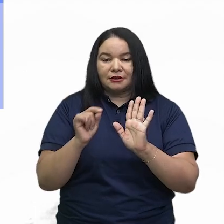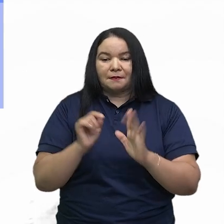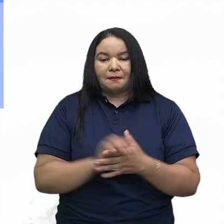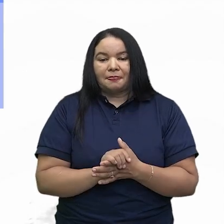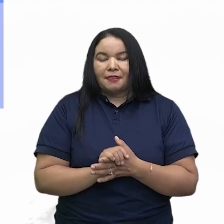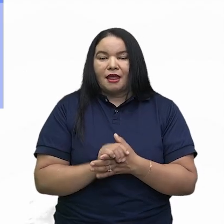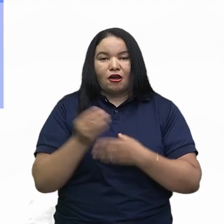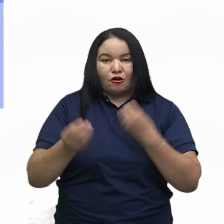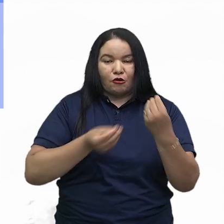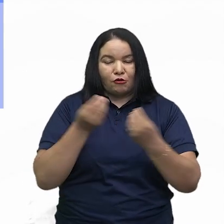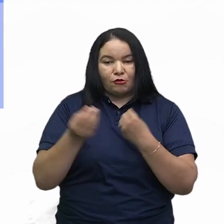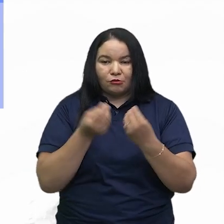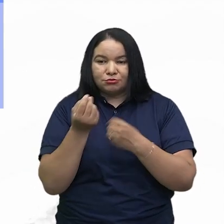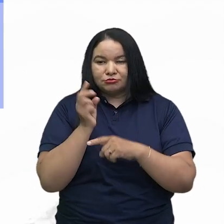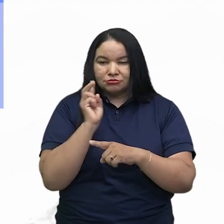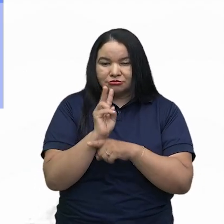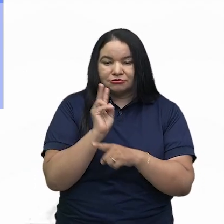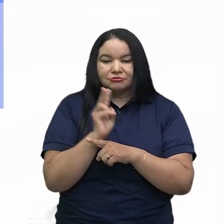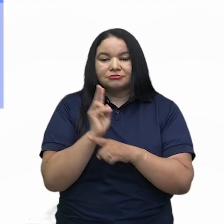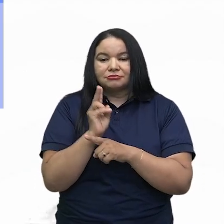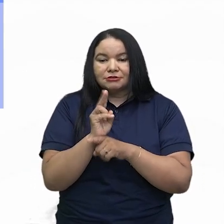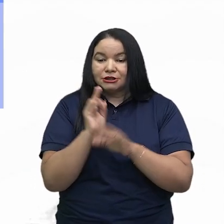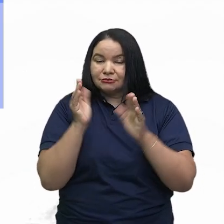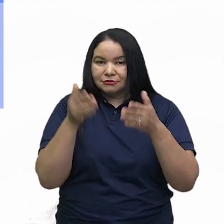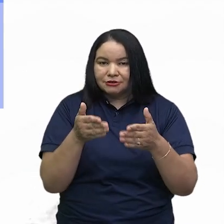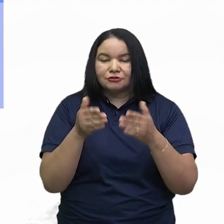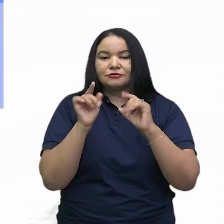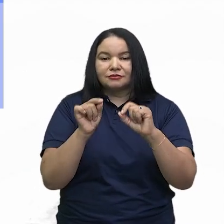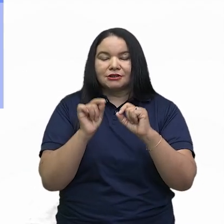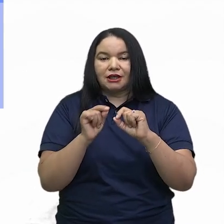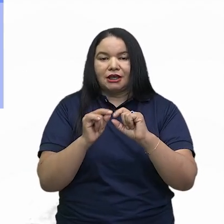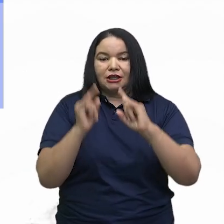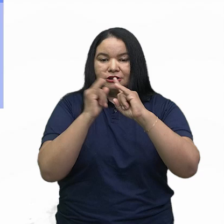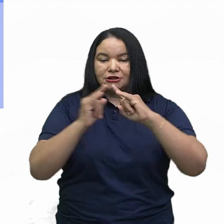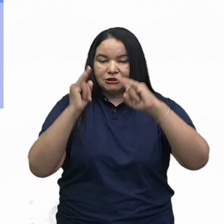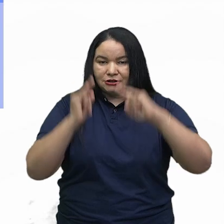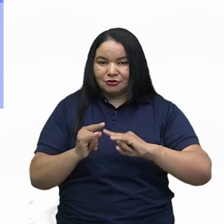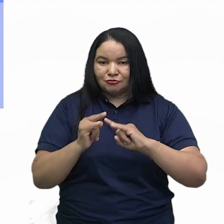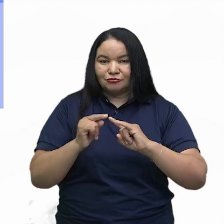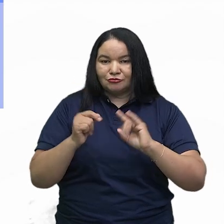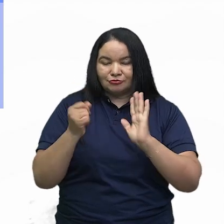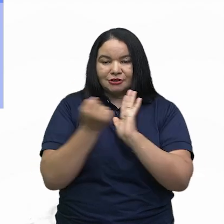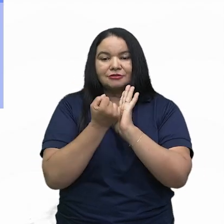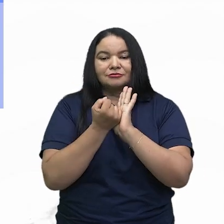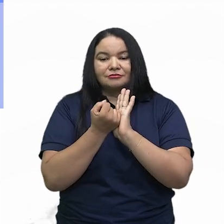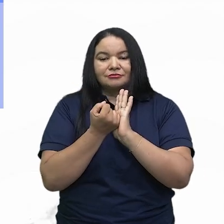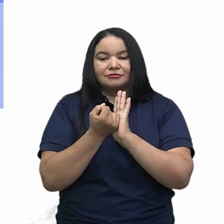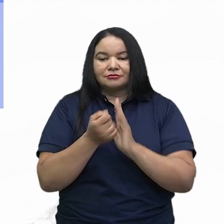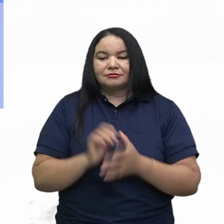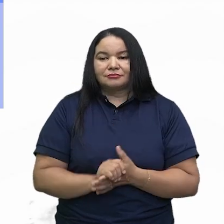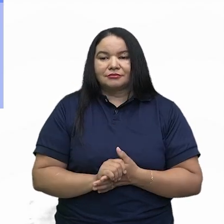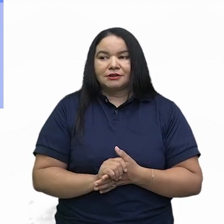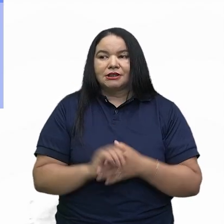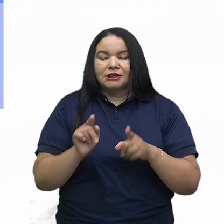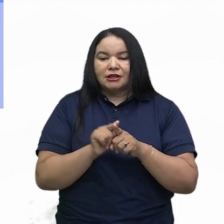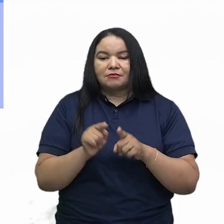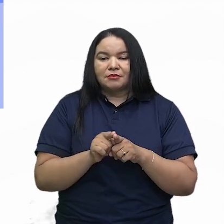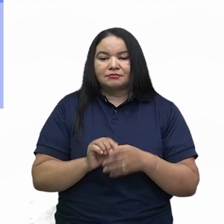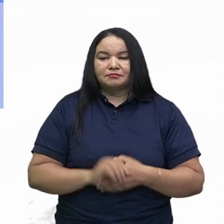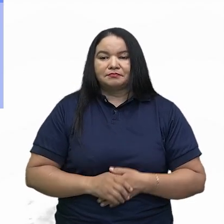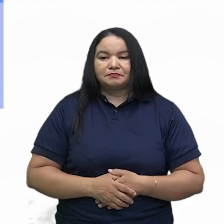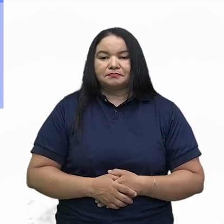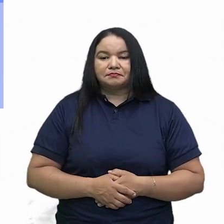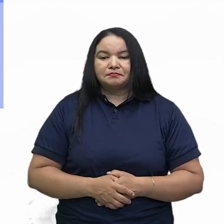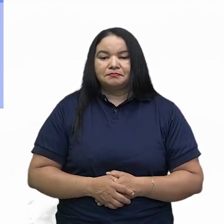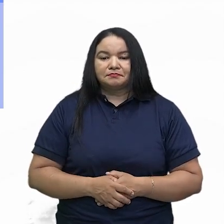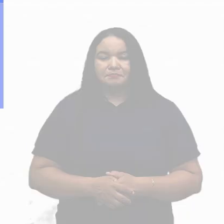CMC. Ele traz para a gente uma forma de salvaguardar especificamente o circo como patrimônio. A